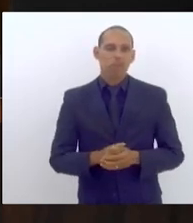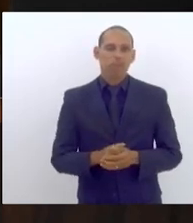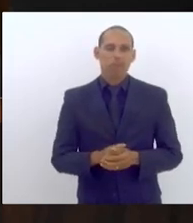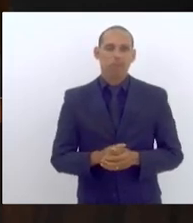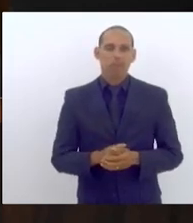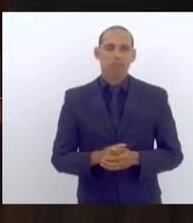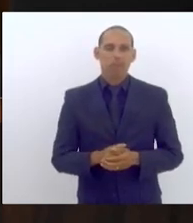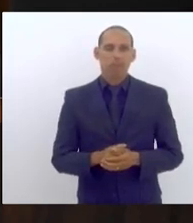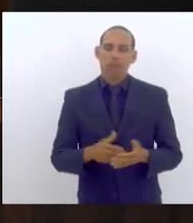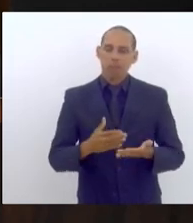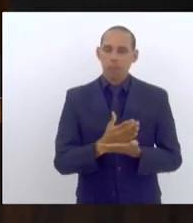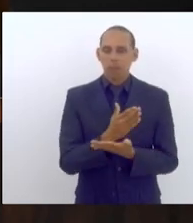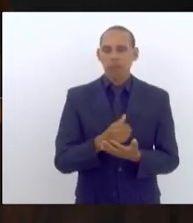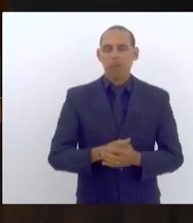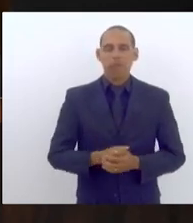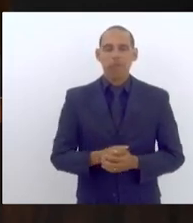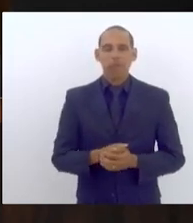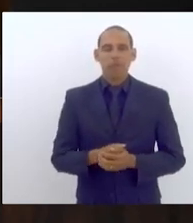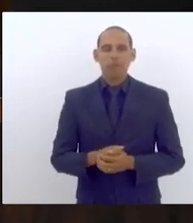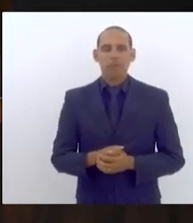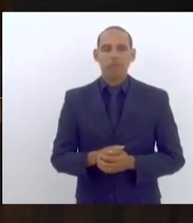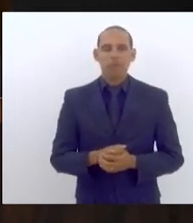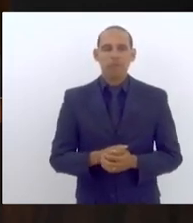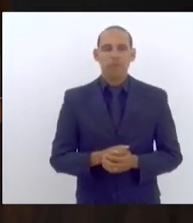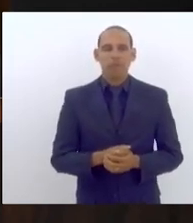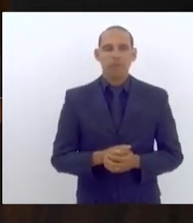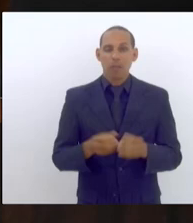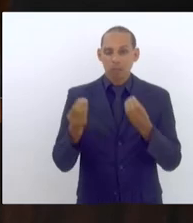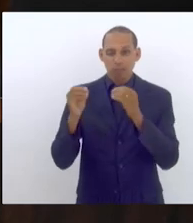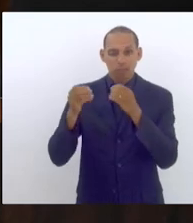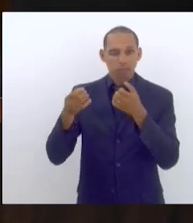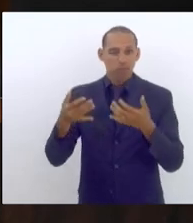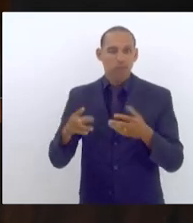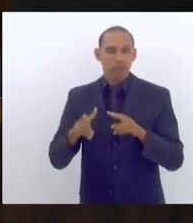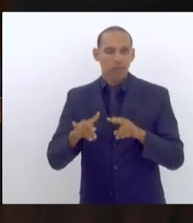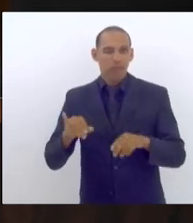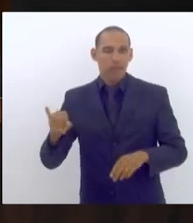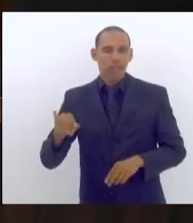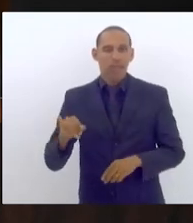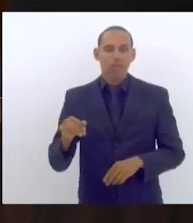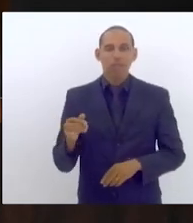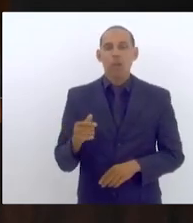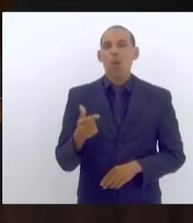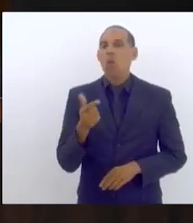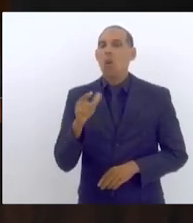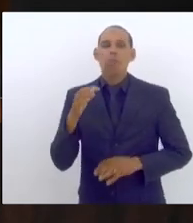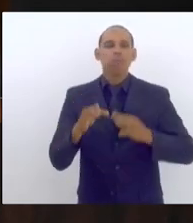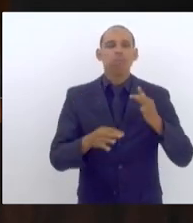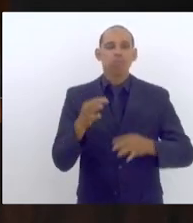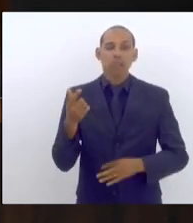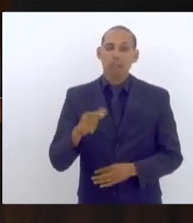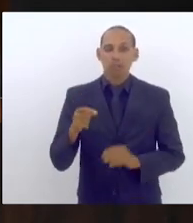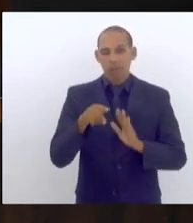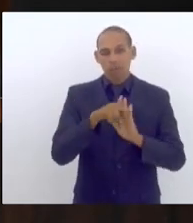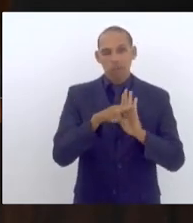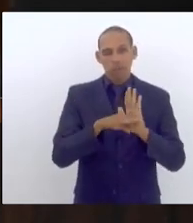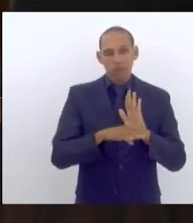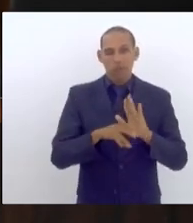como estão. Aprovado, vai a publicação. nada mais havendo a tratar na ordem do